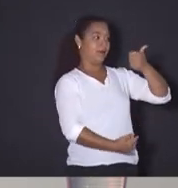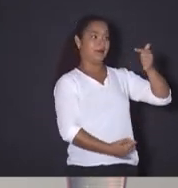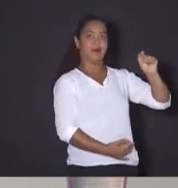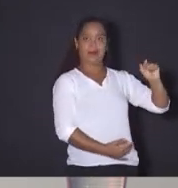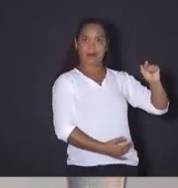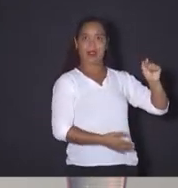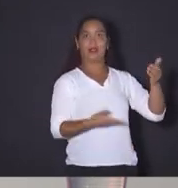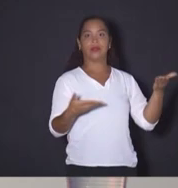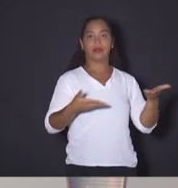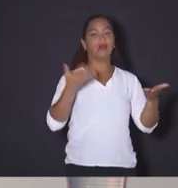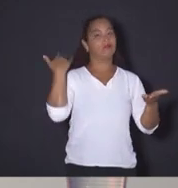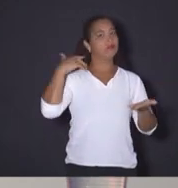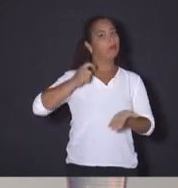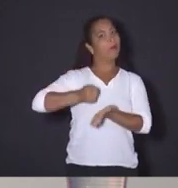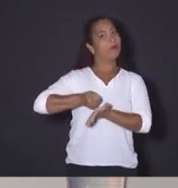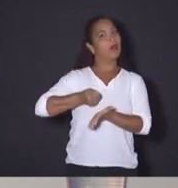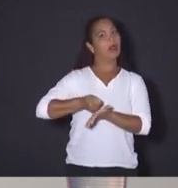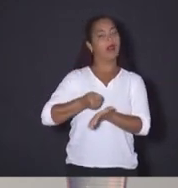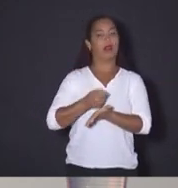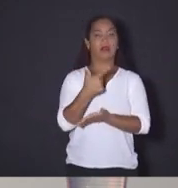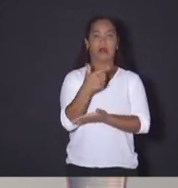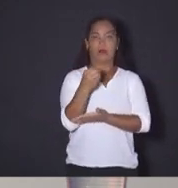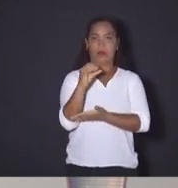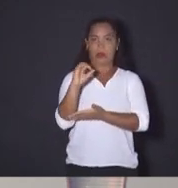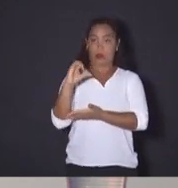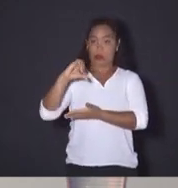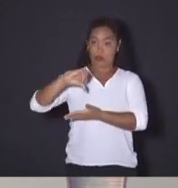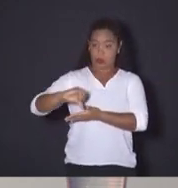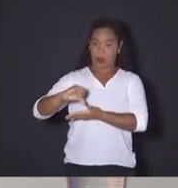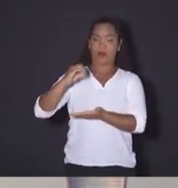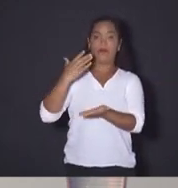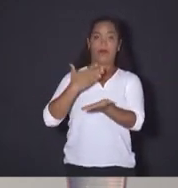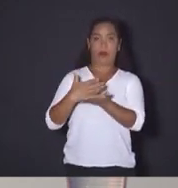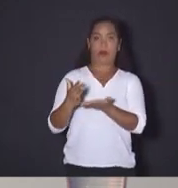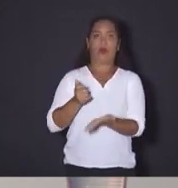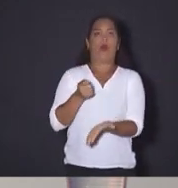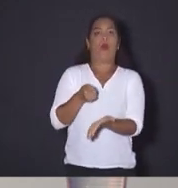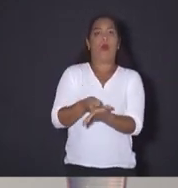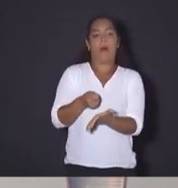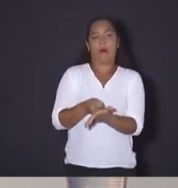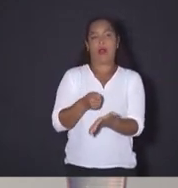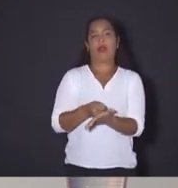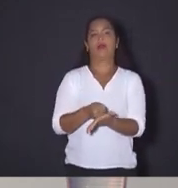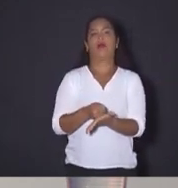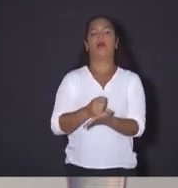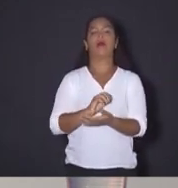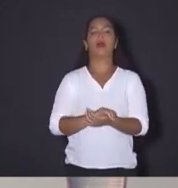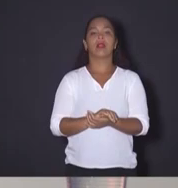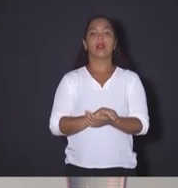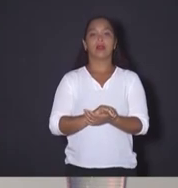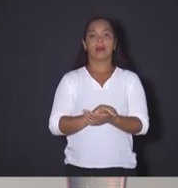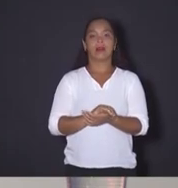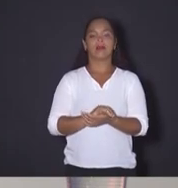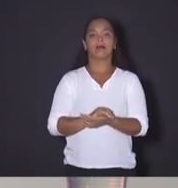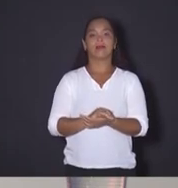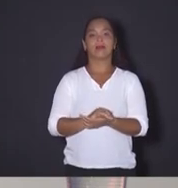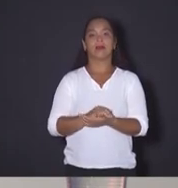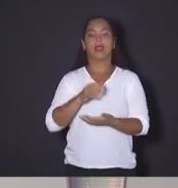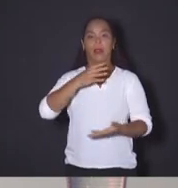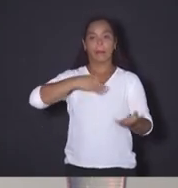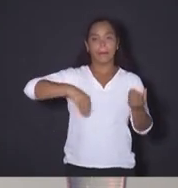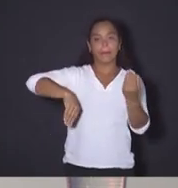brasil que desde 2009 pela emenda constitucional 59 de 2009 passou a ser a educação que envolve